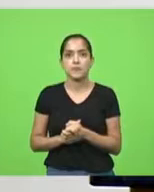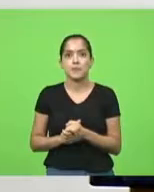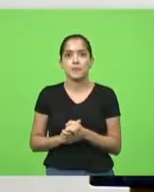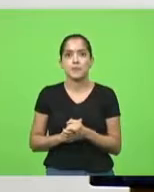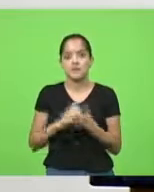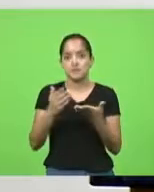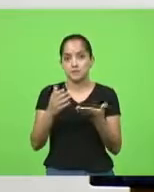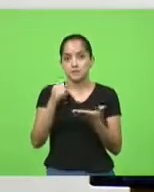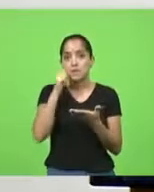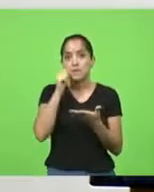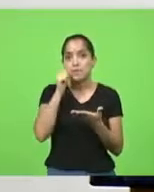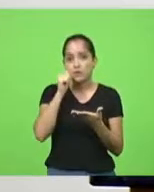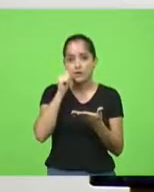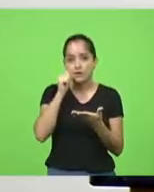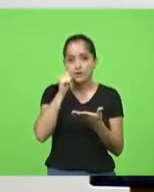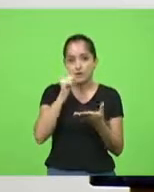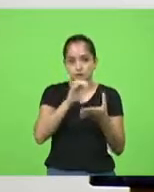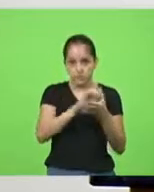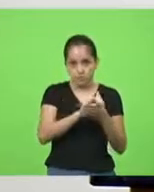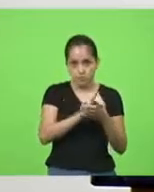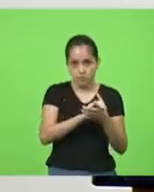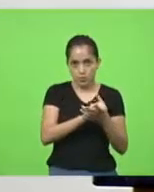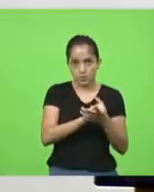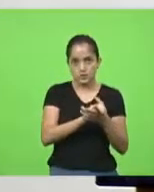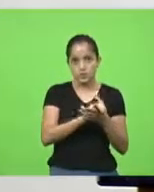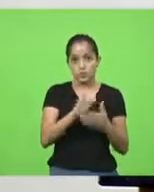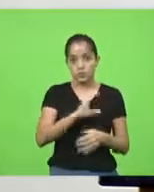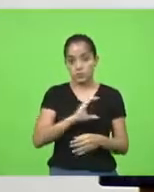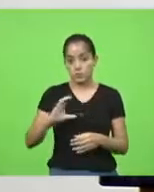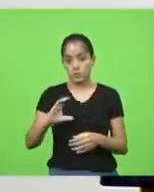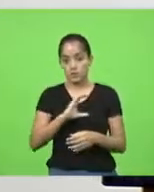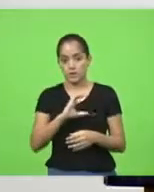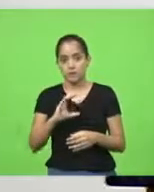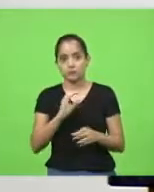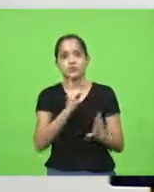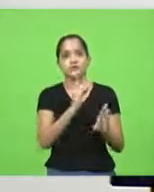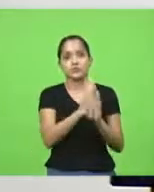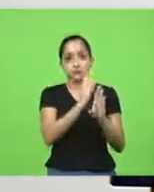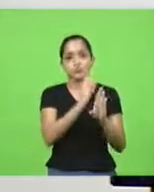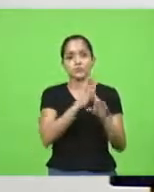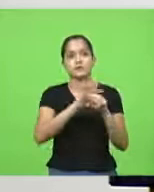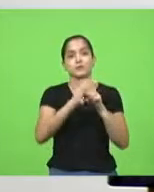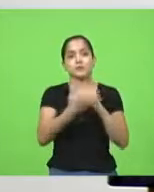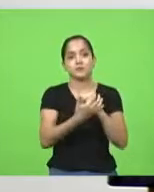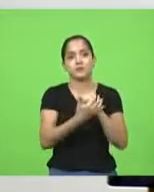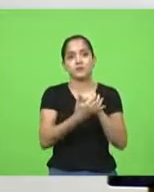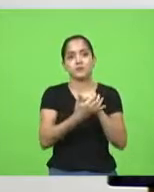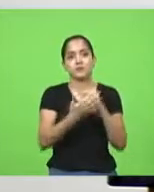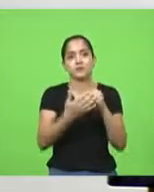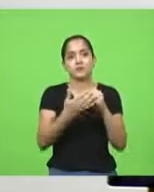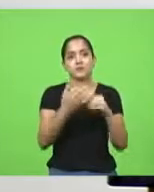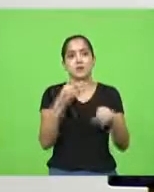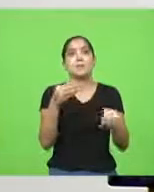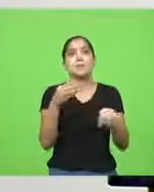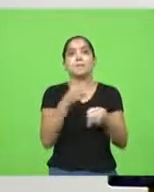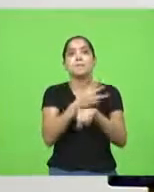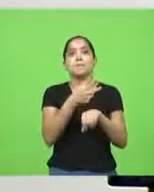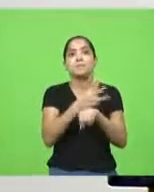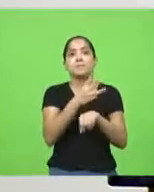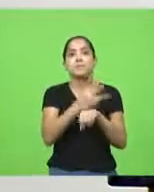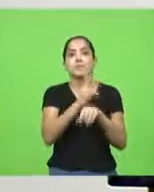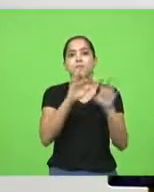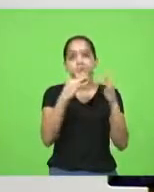mulher do meu cunhado. Domingo positivou. Ela botou lá no grupo da família. Deu